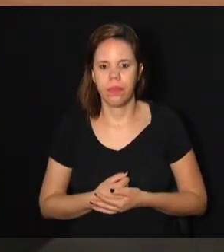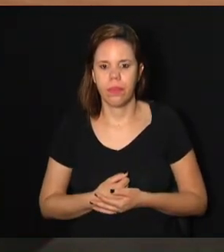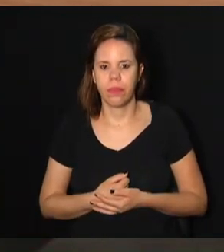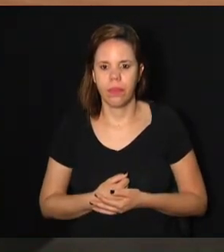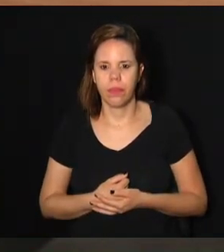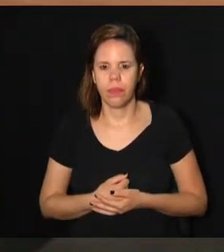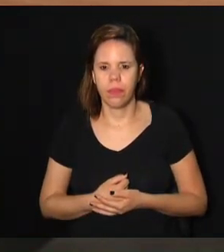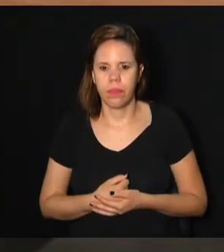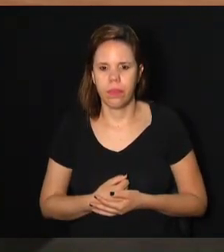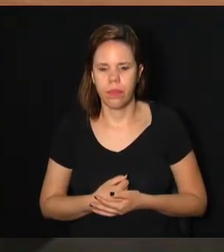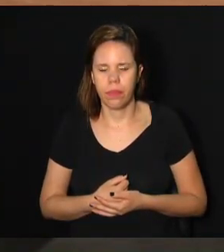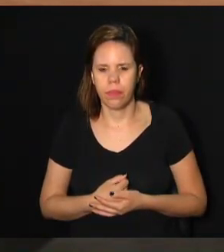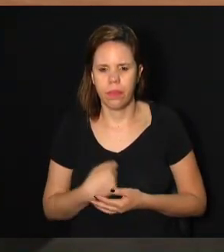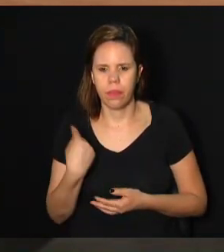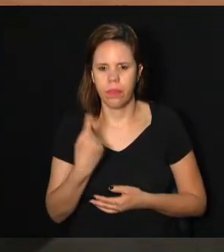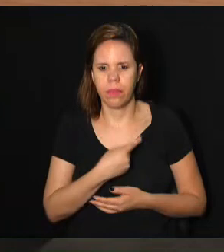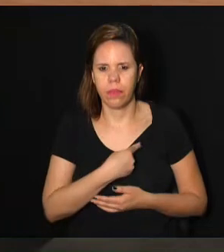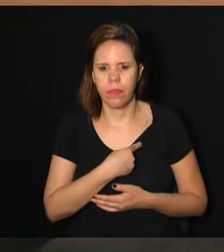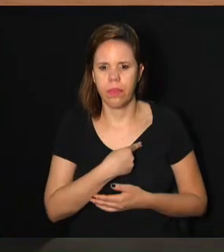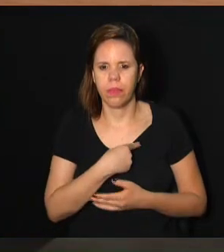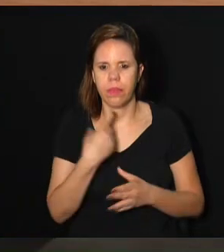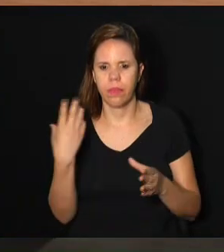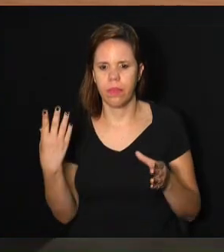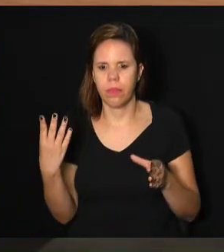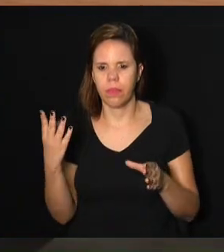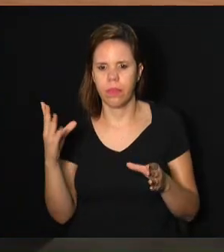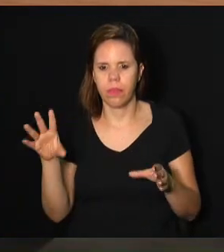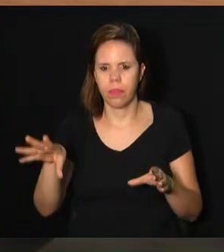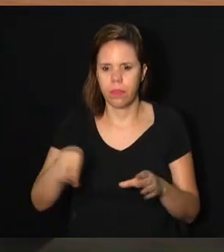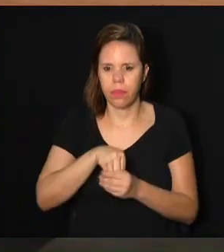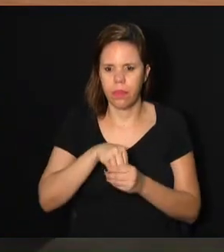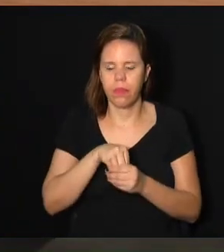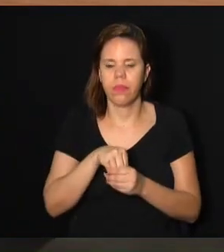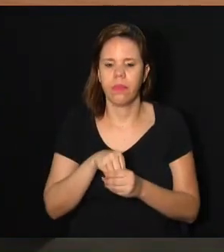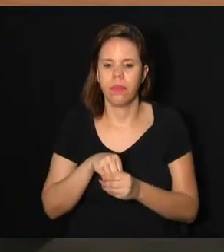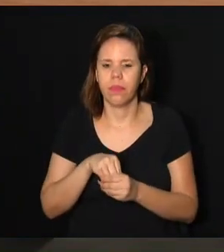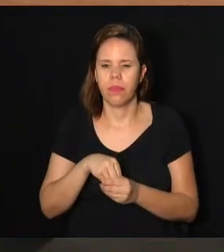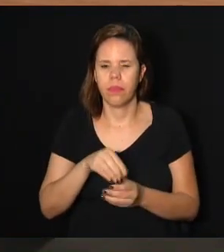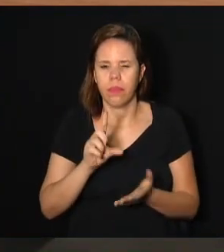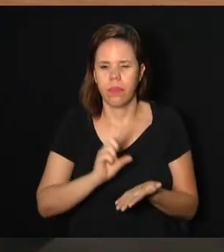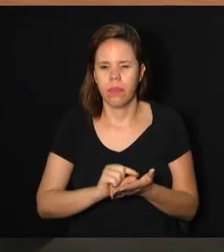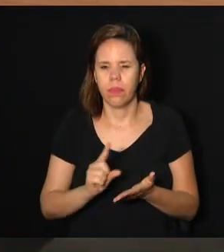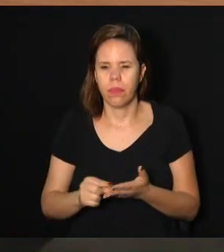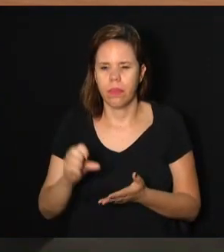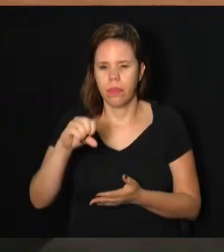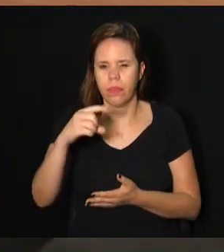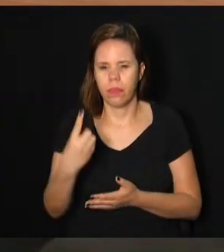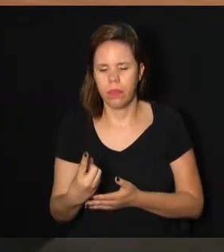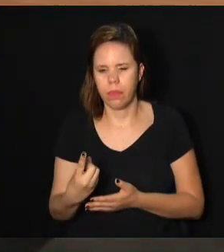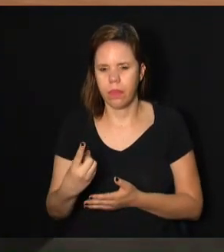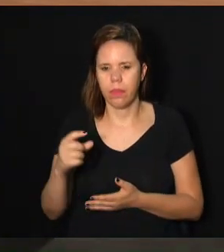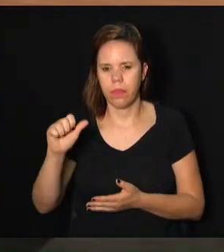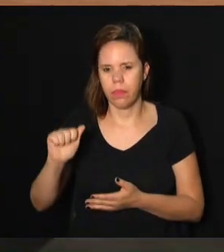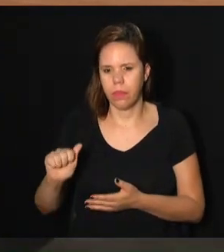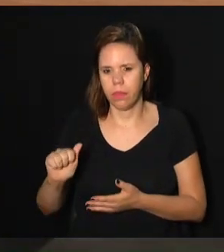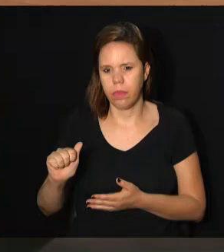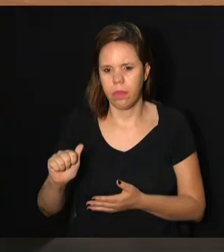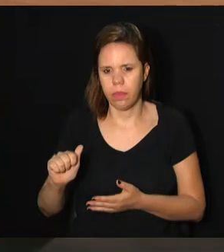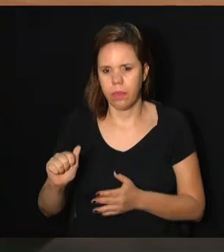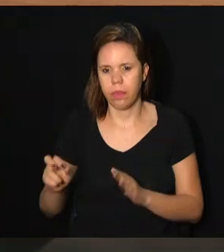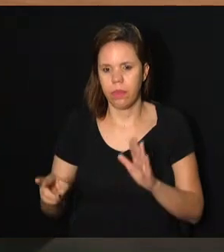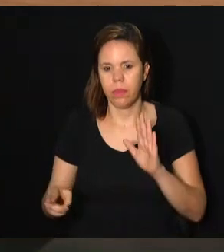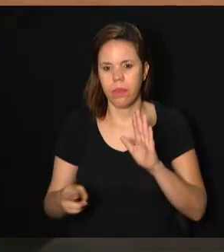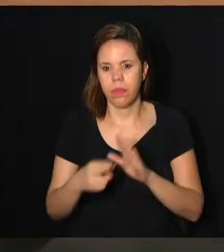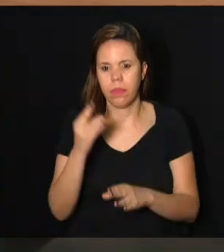Nós estamos acrescentando artigo 91A no regimento interno da Câmara.